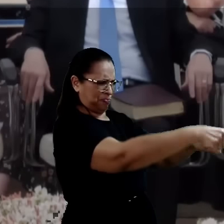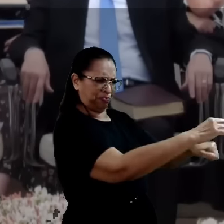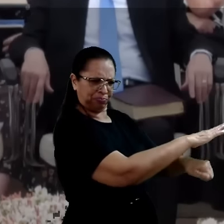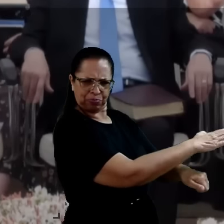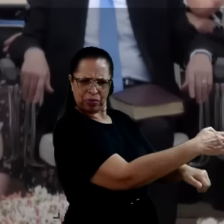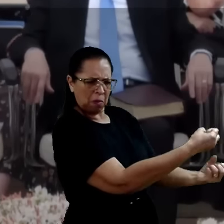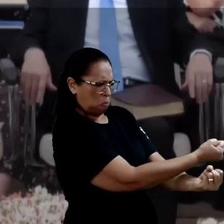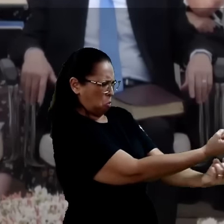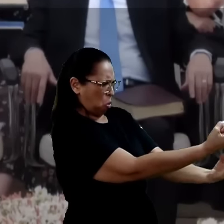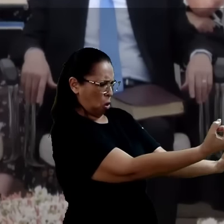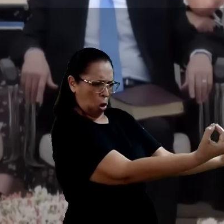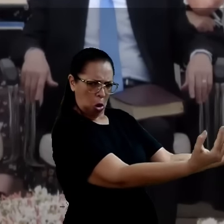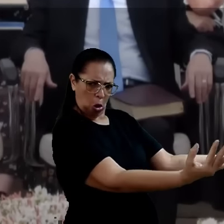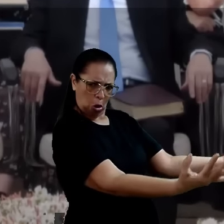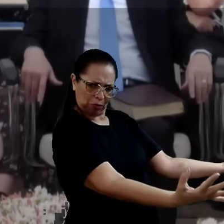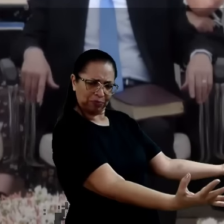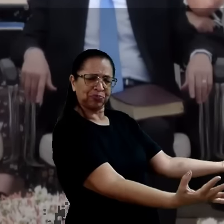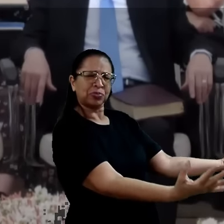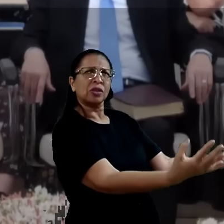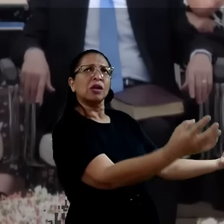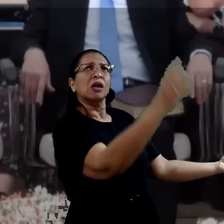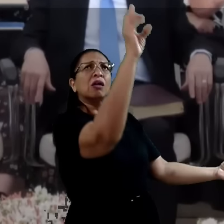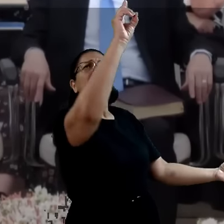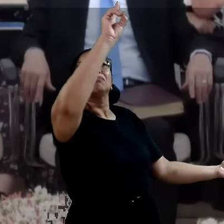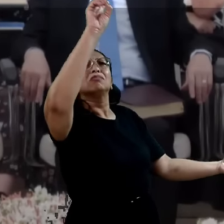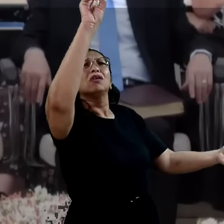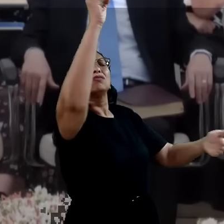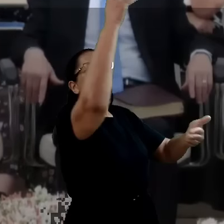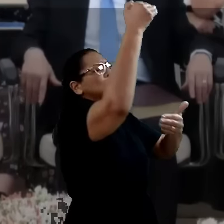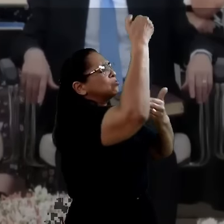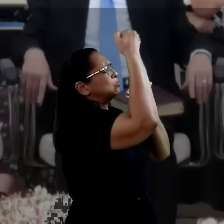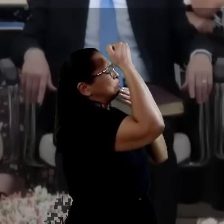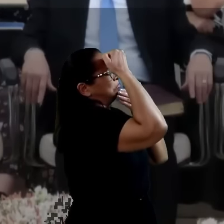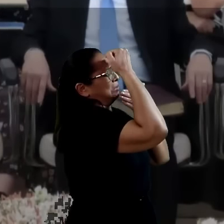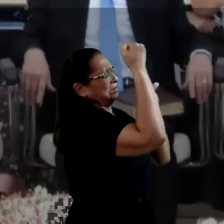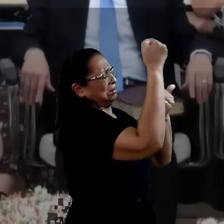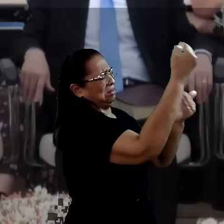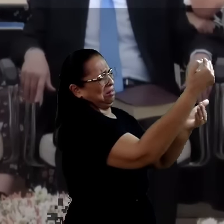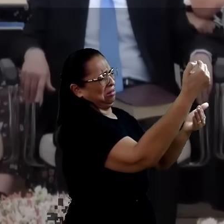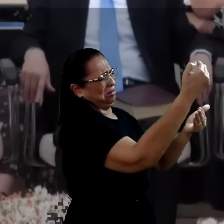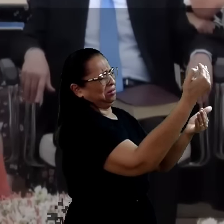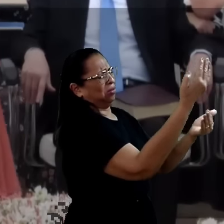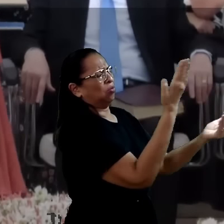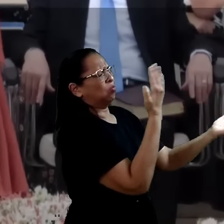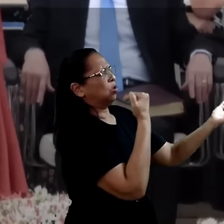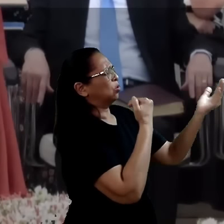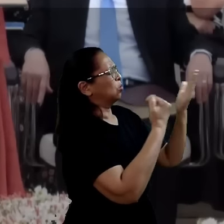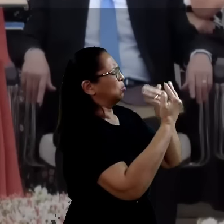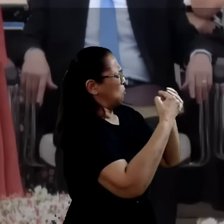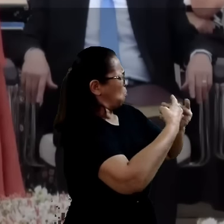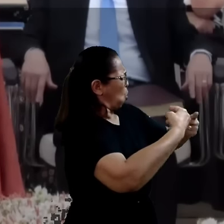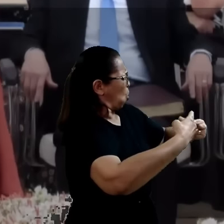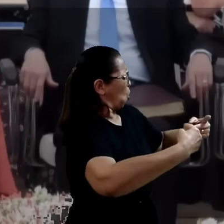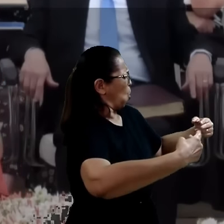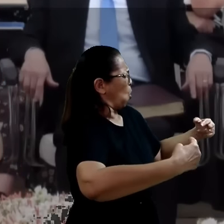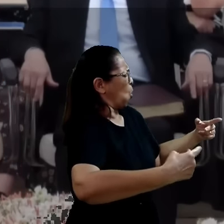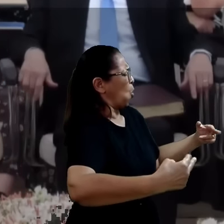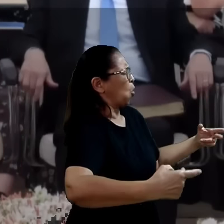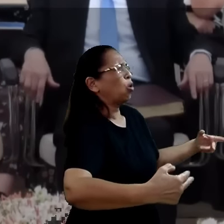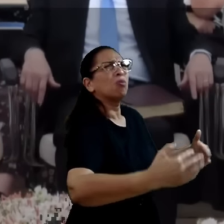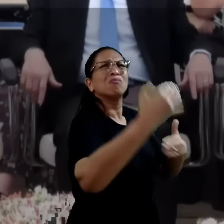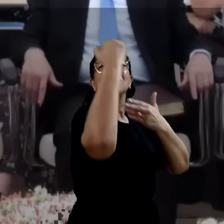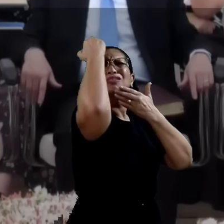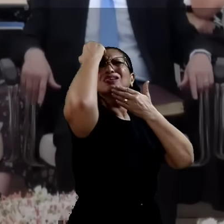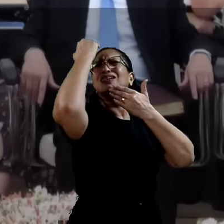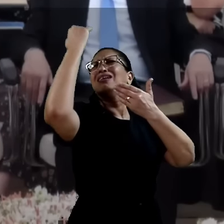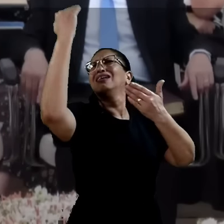nem a minha descendência mendiga o pão eu tenho alimento meus filhos vão ter alimento meus netos vão ter alimento enquanto a terra durar e tiver crente na terra